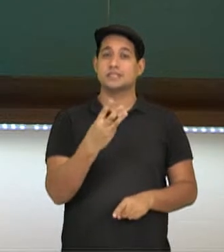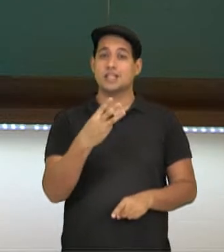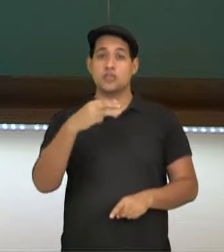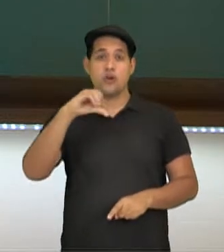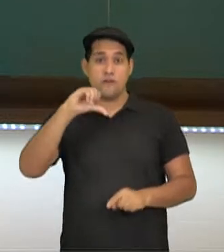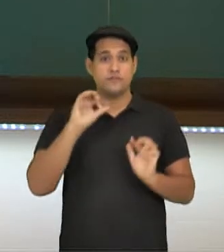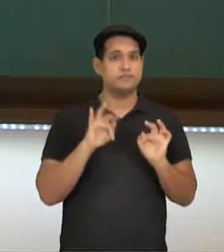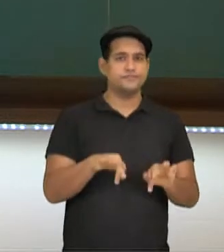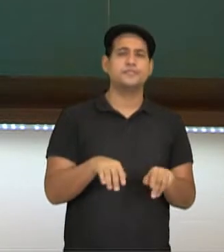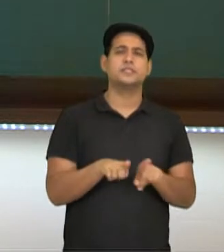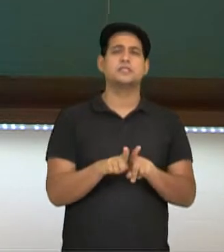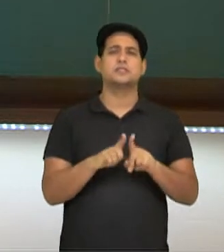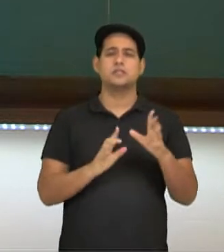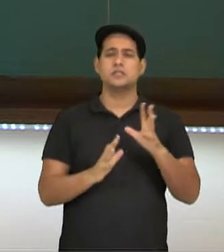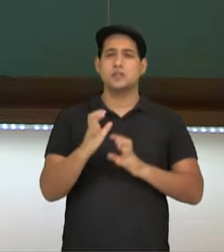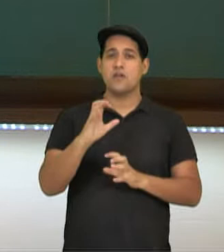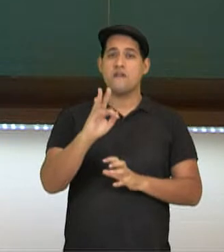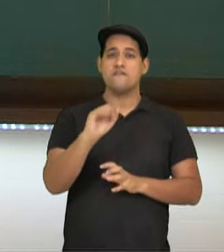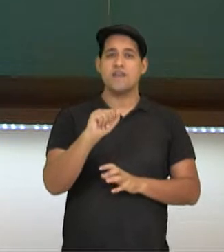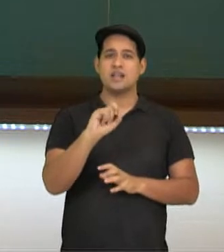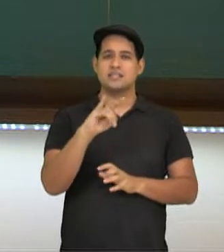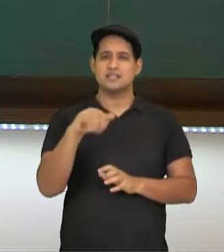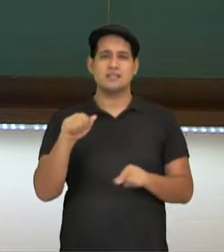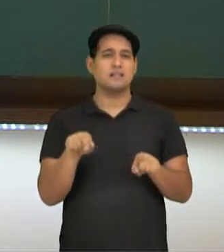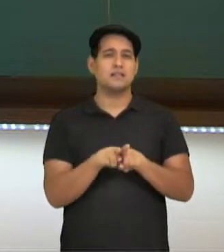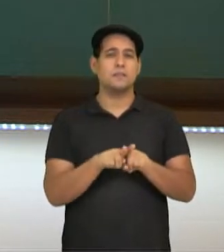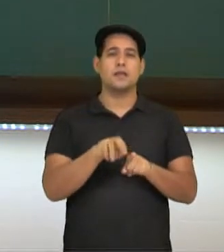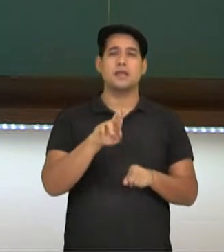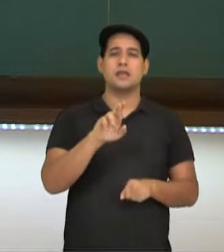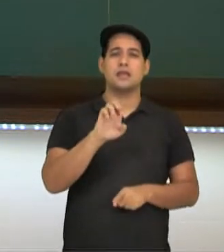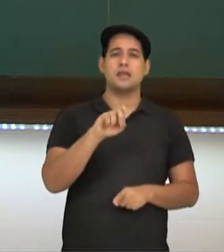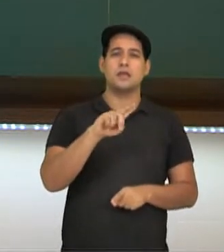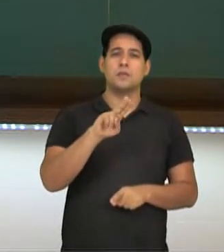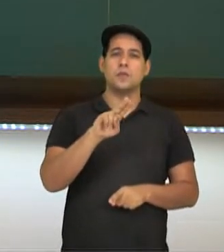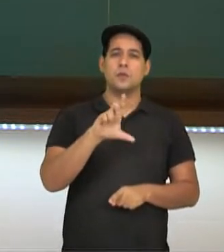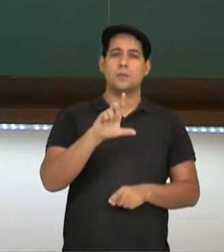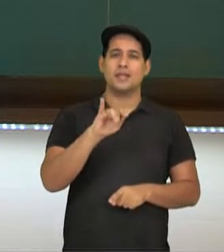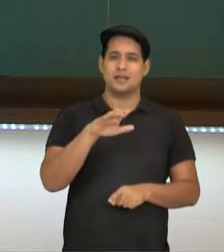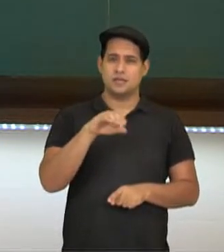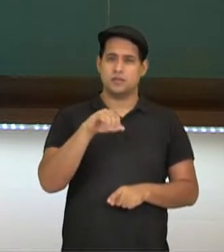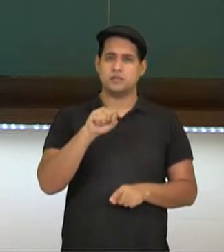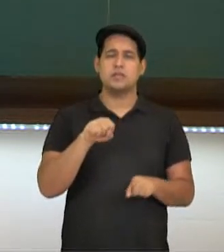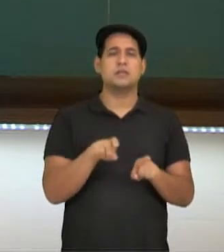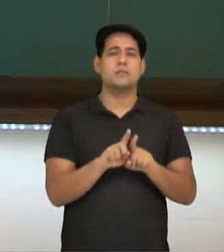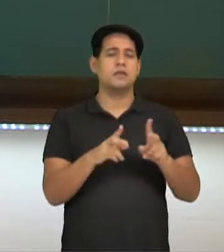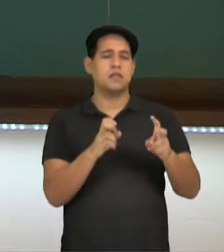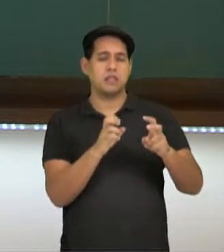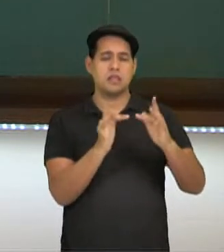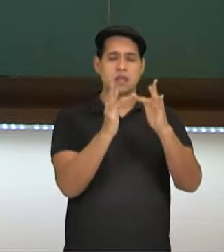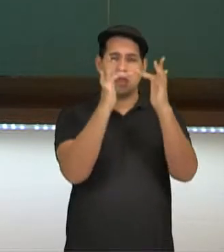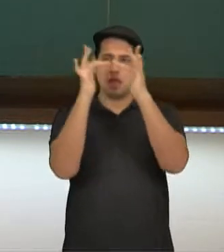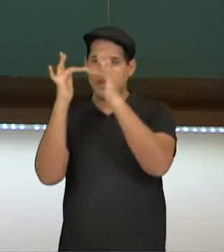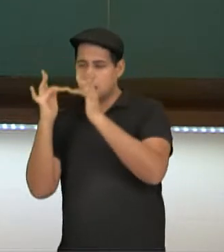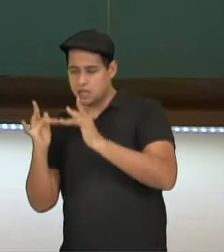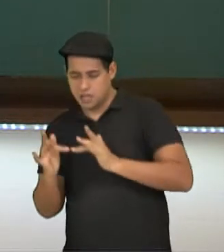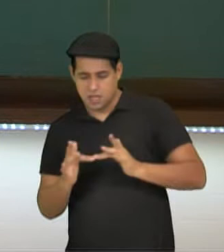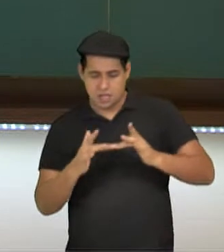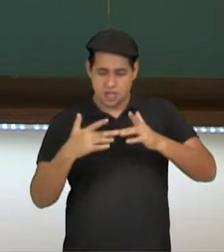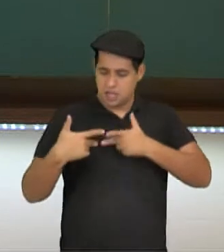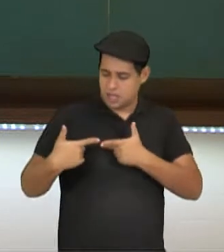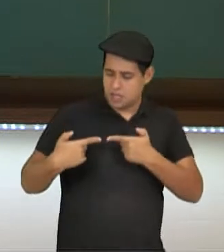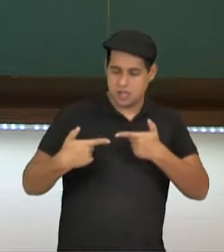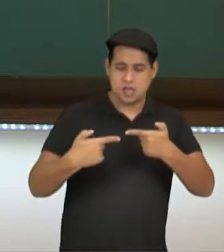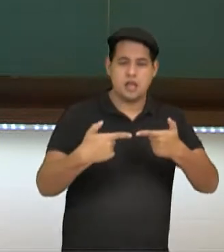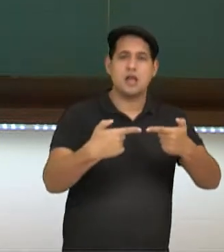entre republicanos e fascistas e levou, através da interferência da Alemanha que interagiu nessa guerra chamada